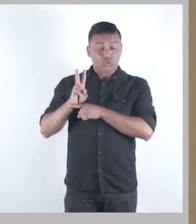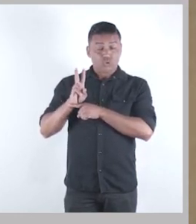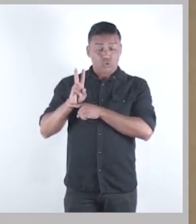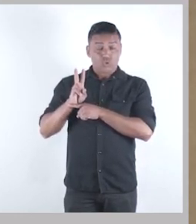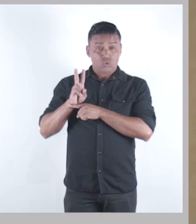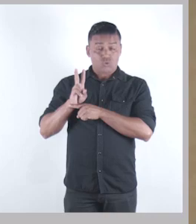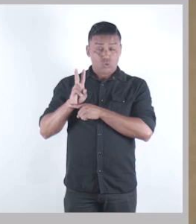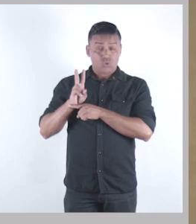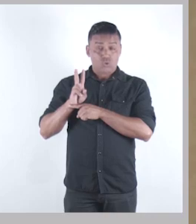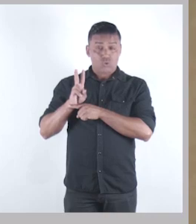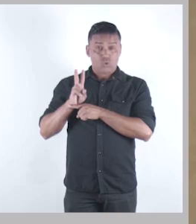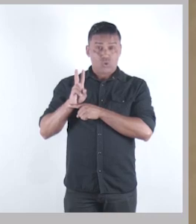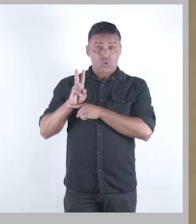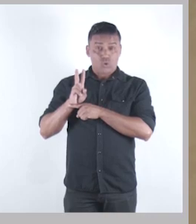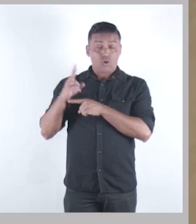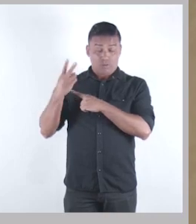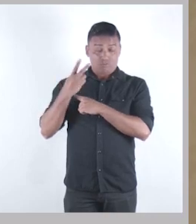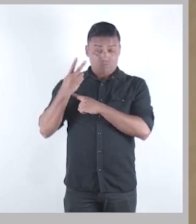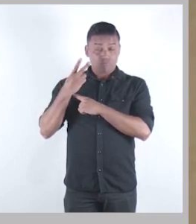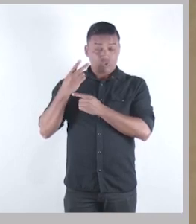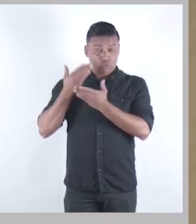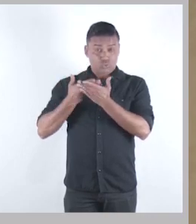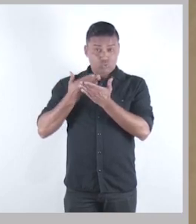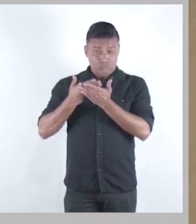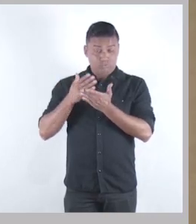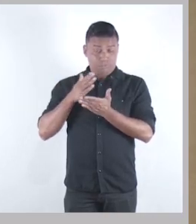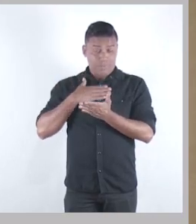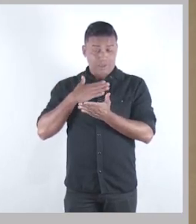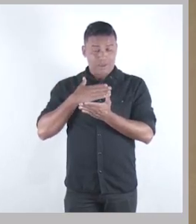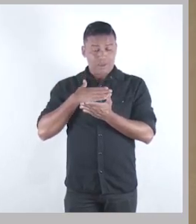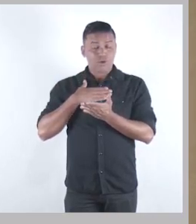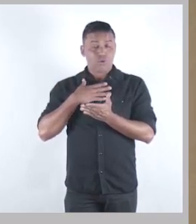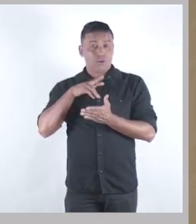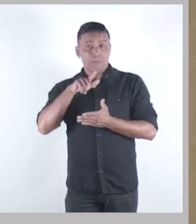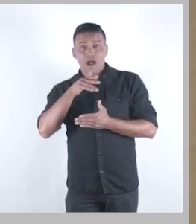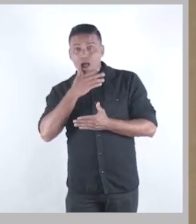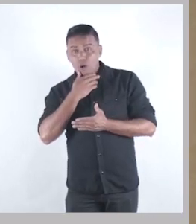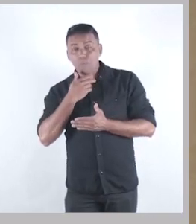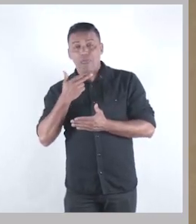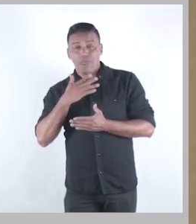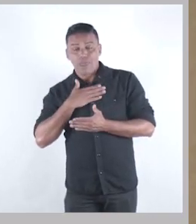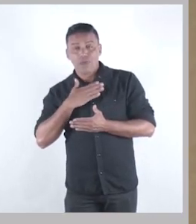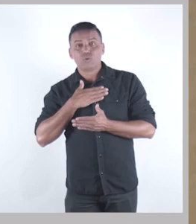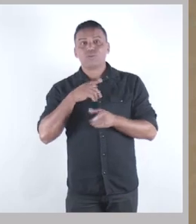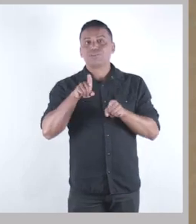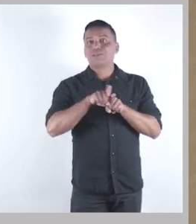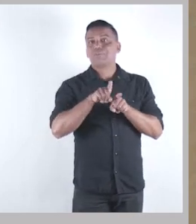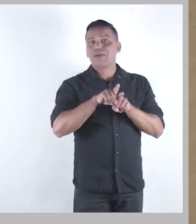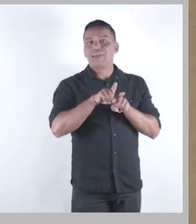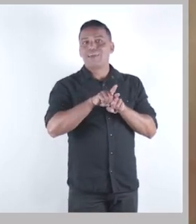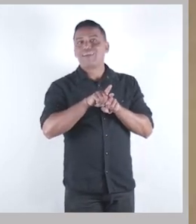portanto, supervisou os estudos dos filhos da irmã da minha mãe também. Portanto, eram duas casas